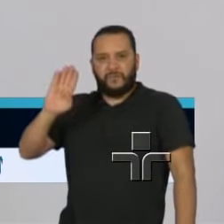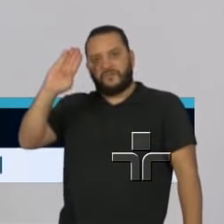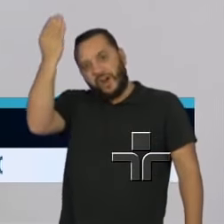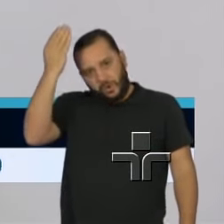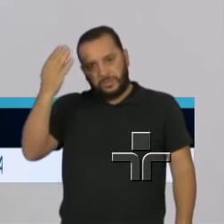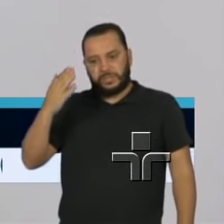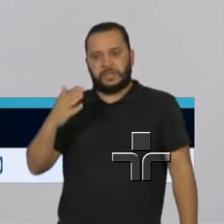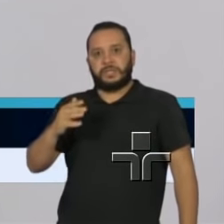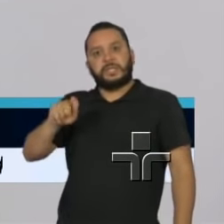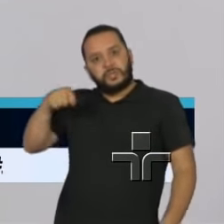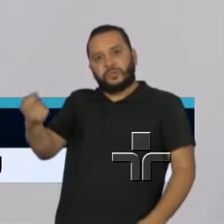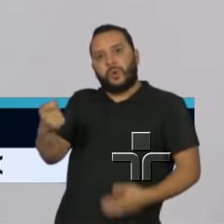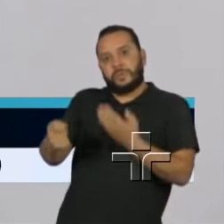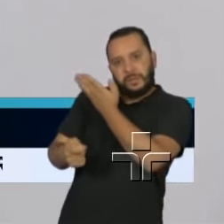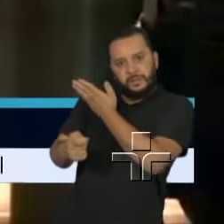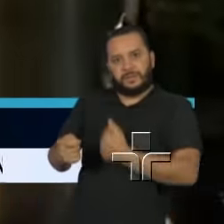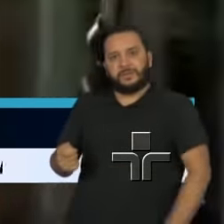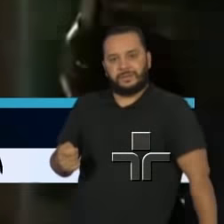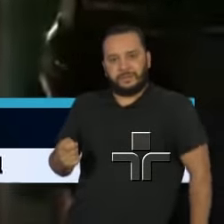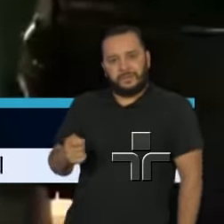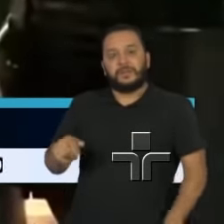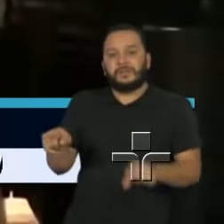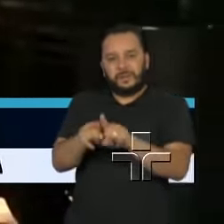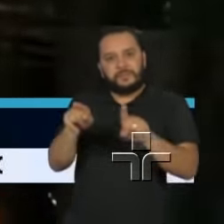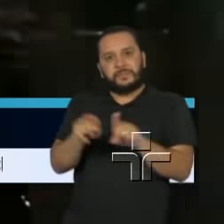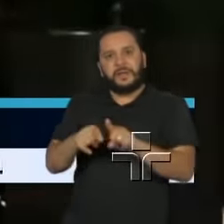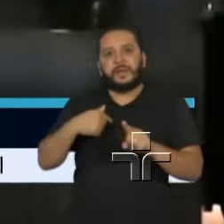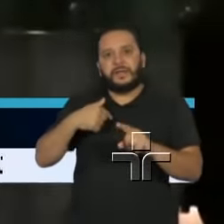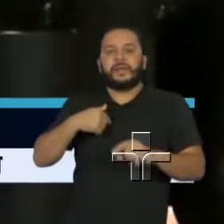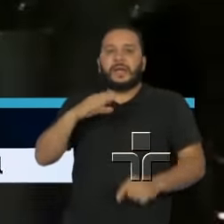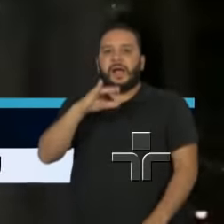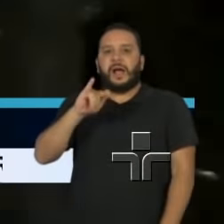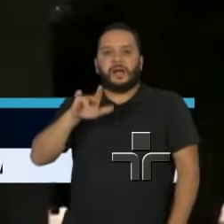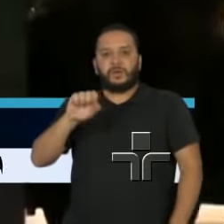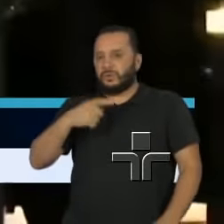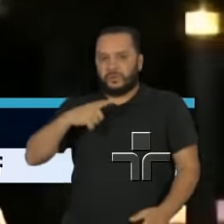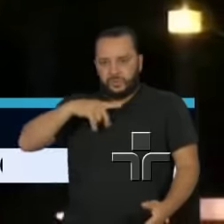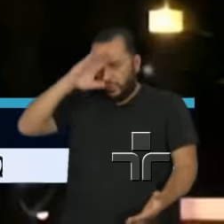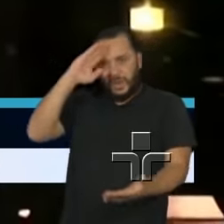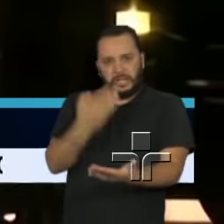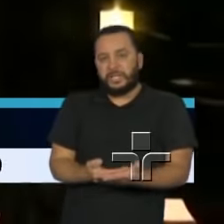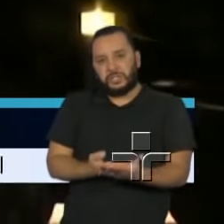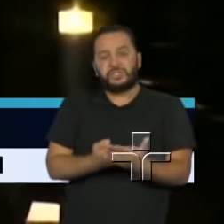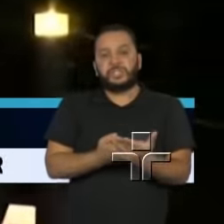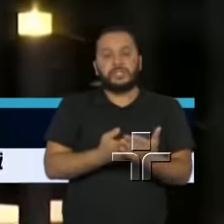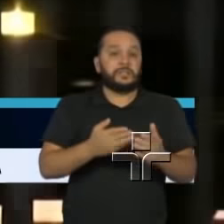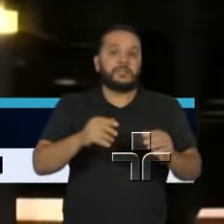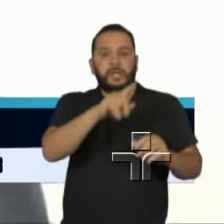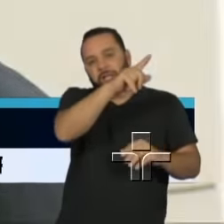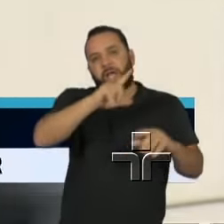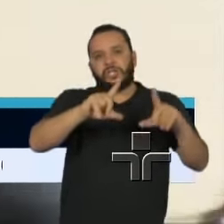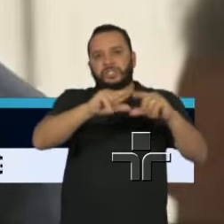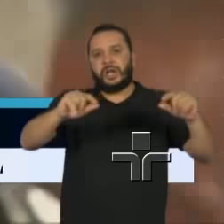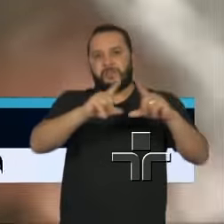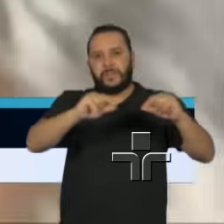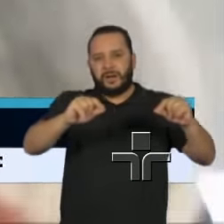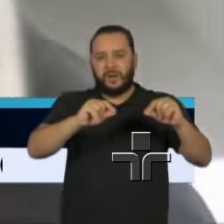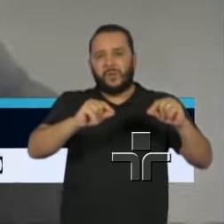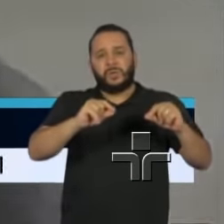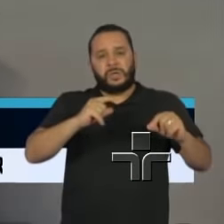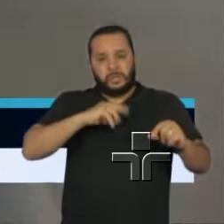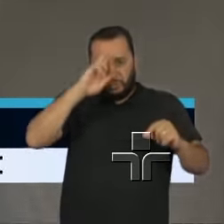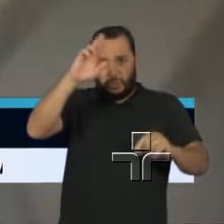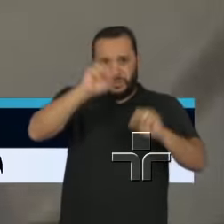aos investigadores. Ghosn afirmou que não acredita no envolvimento de autoridades do primeiro escalão japonês no caso. Além disso, ele